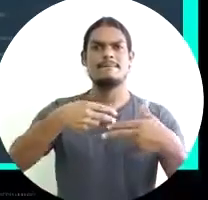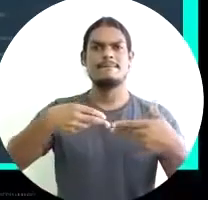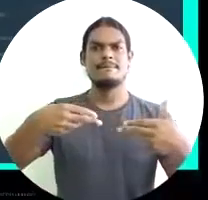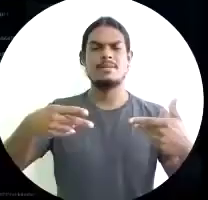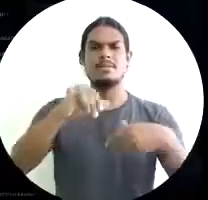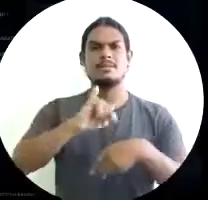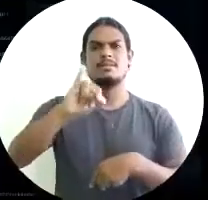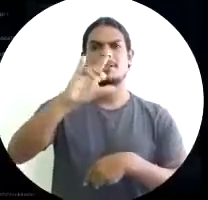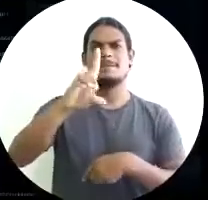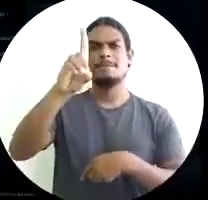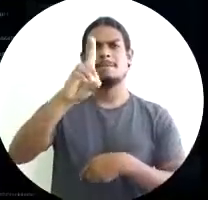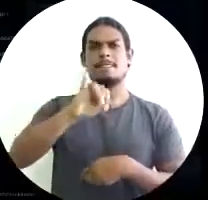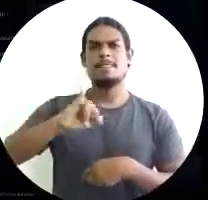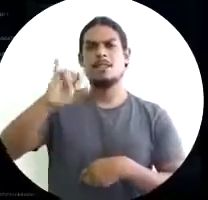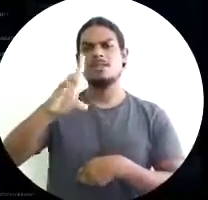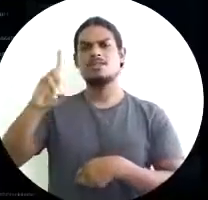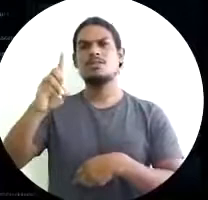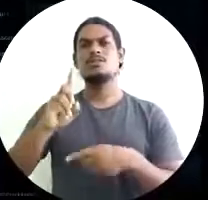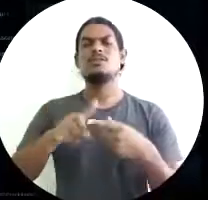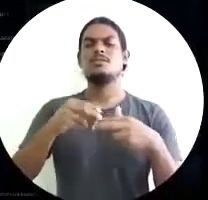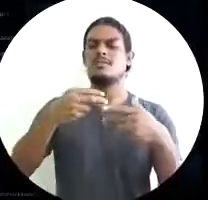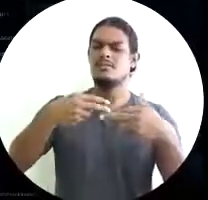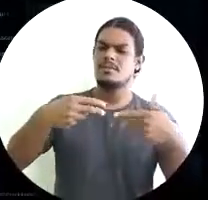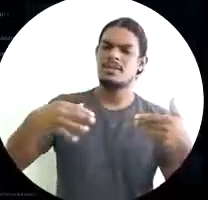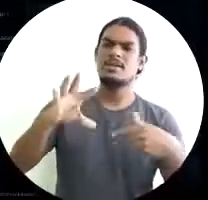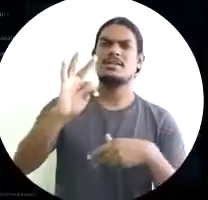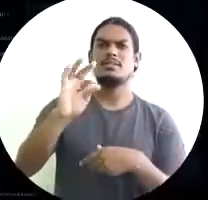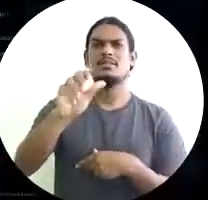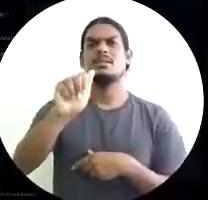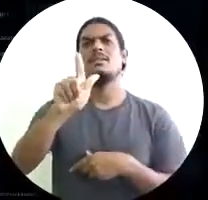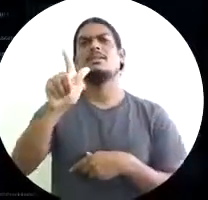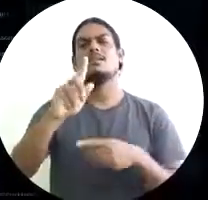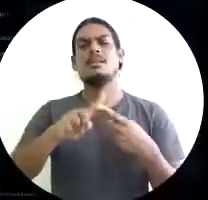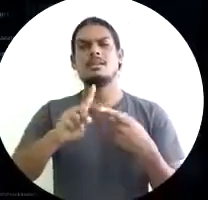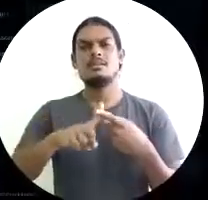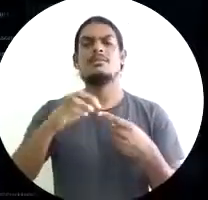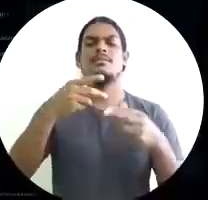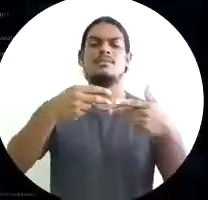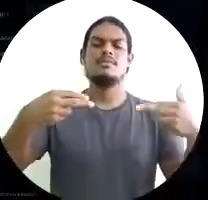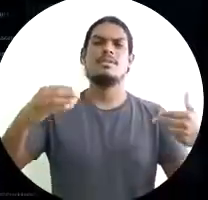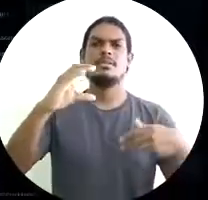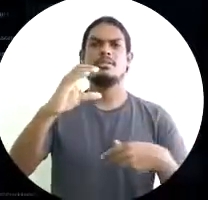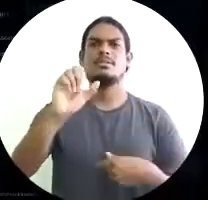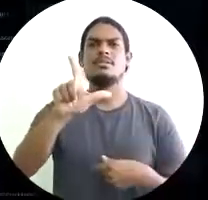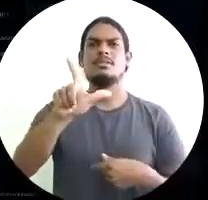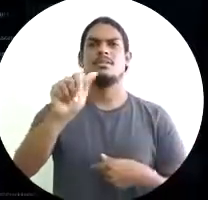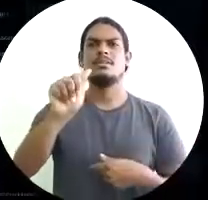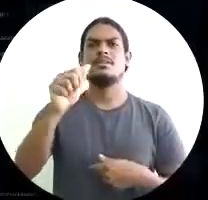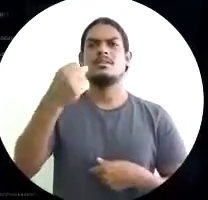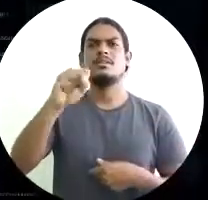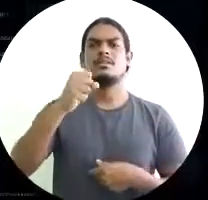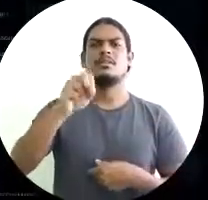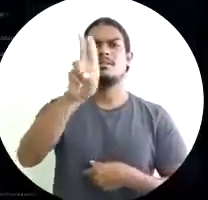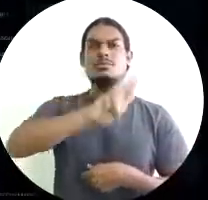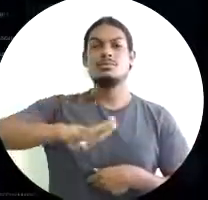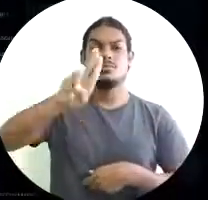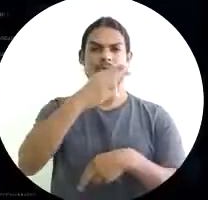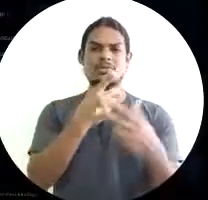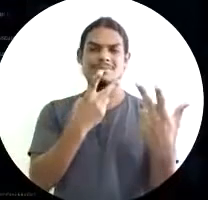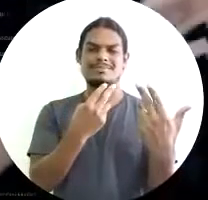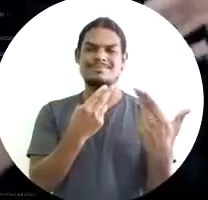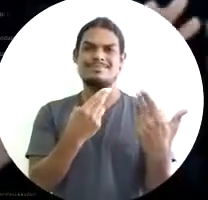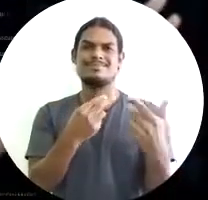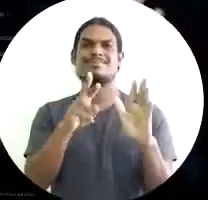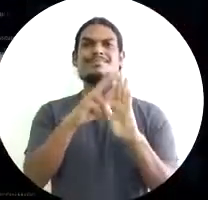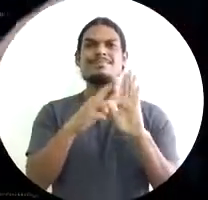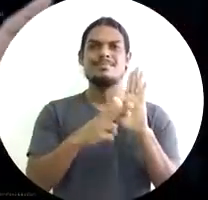vários IDs, várias tags e várias classes com as mesmas regras. Então a gente tem um conjunto de regras para